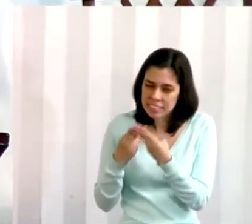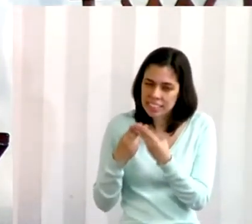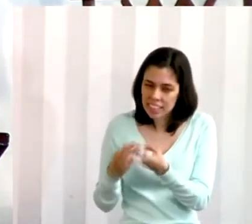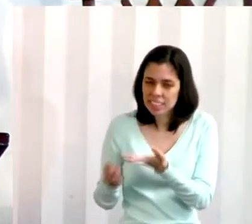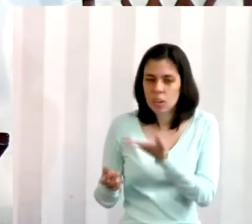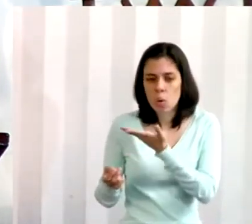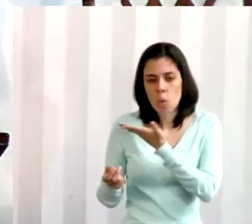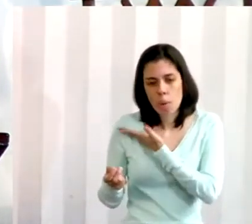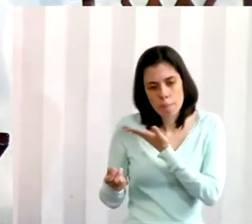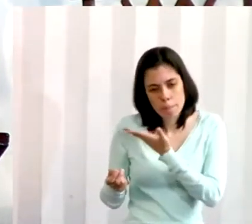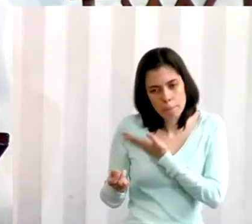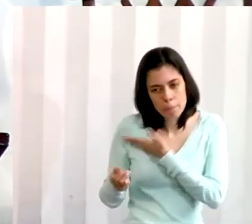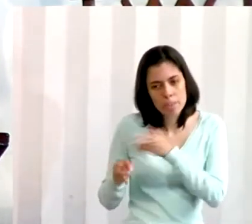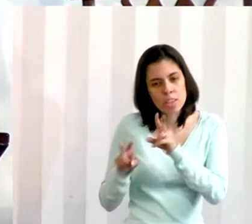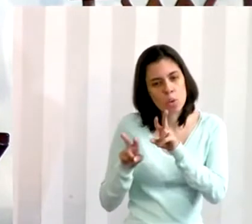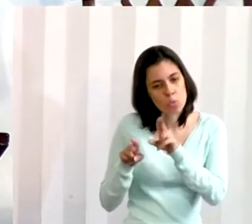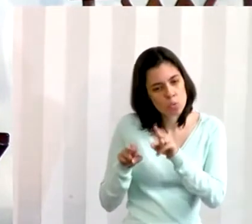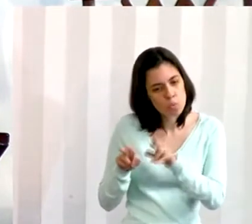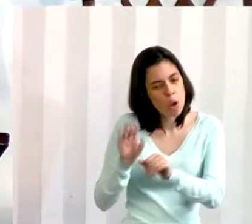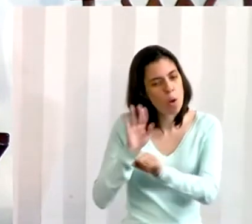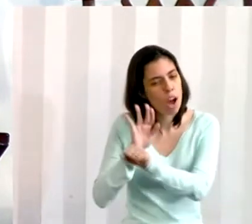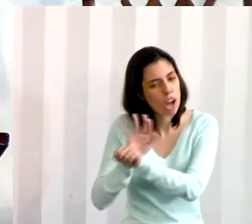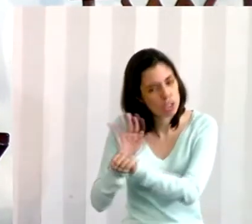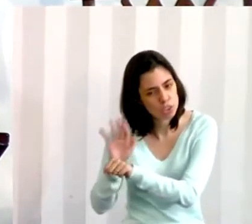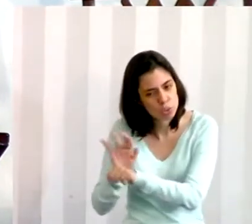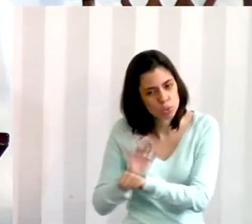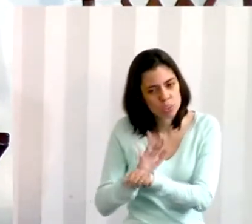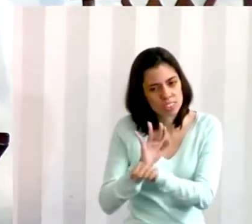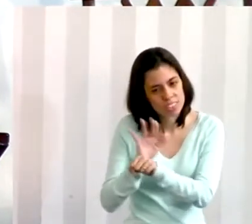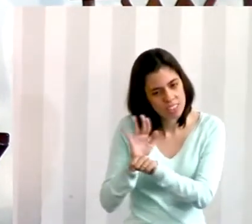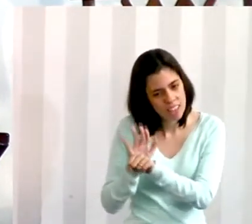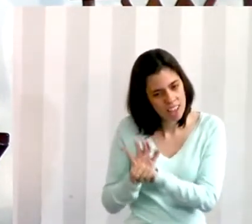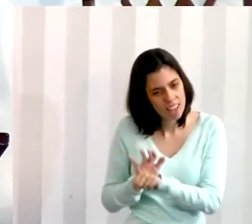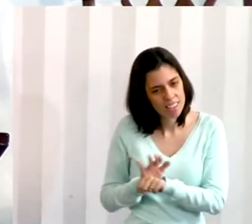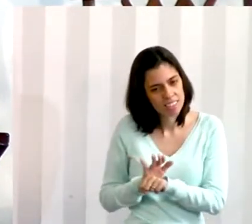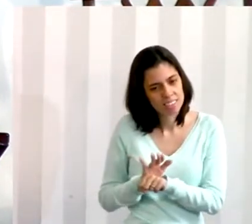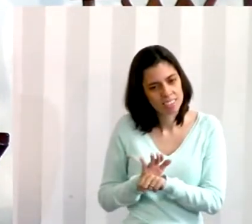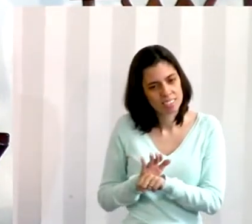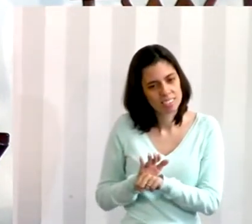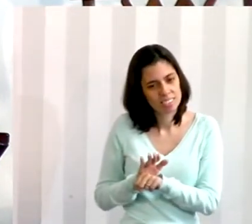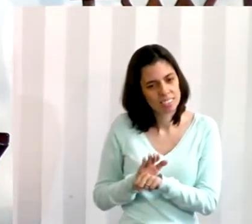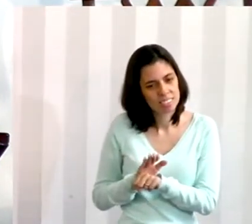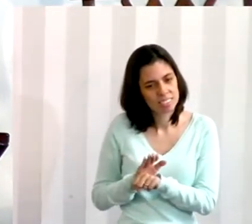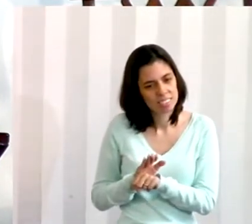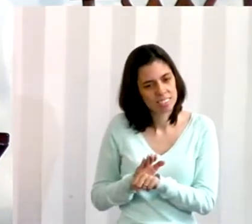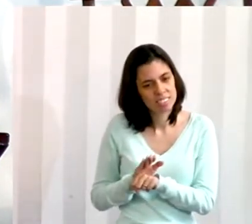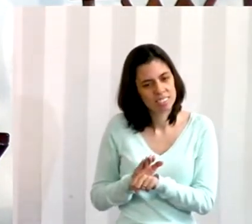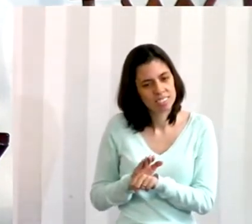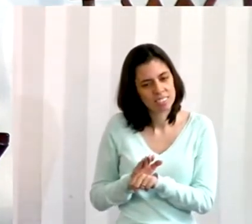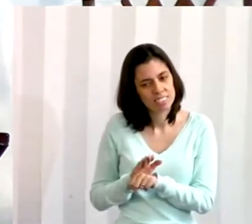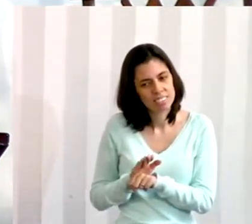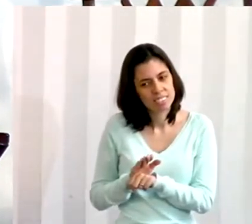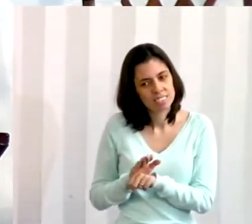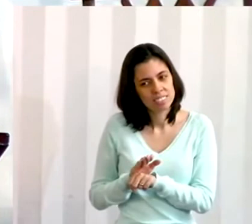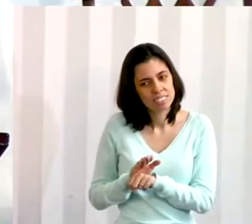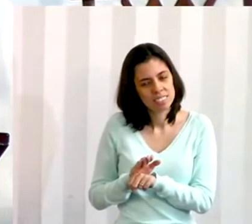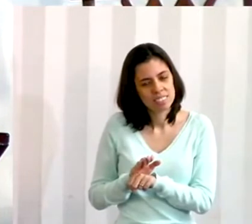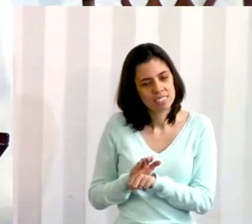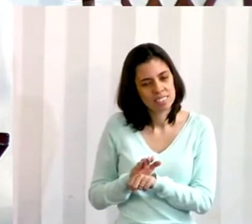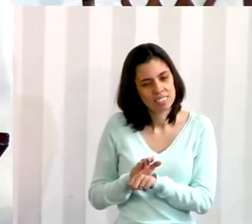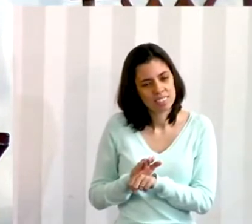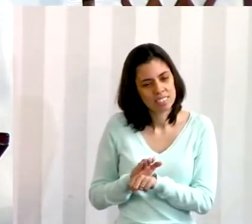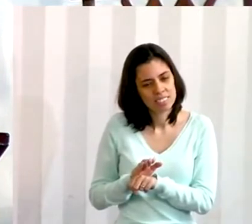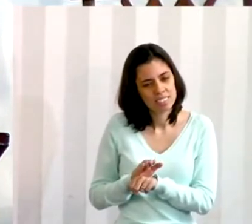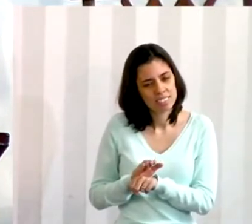pela mão e dizer, eu te ajudo. Talvez porque eu já tenha feito isso, eu posso te ajudar. Viu? Fique